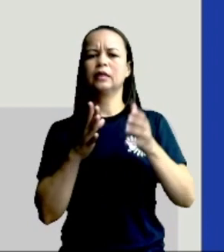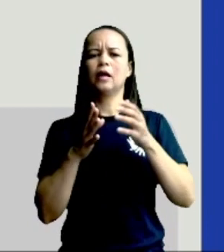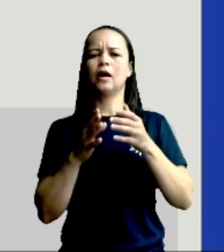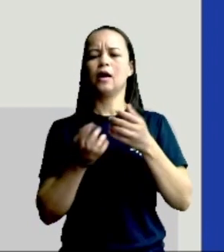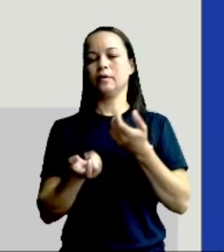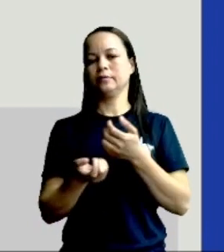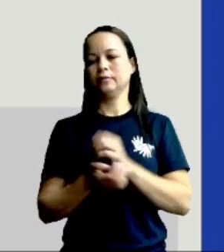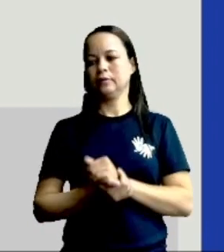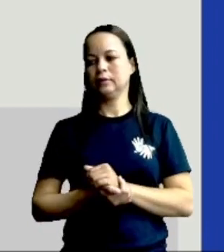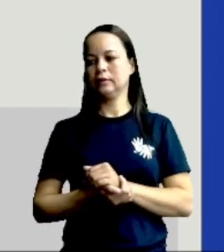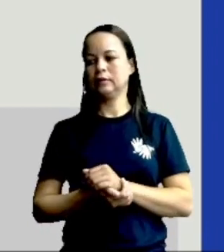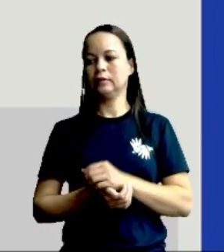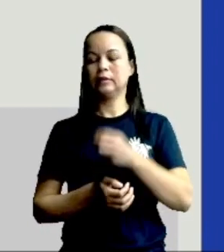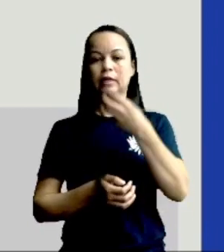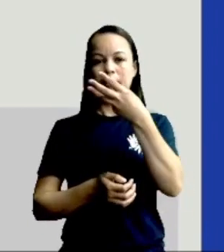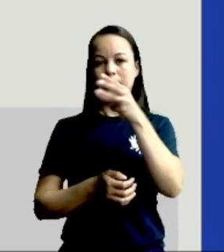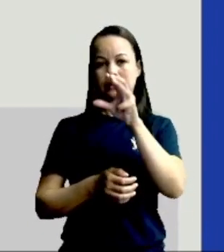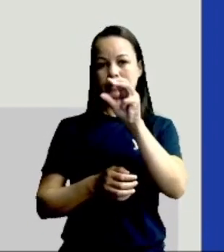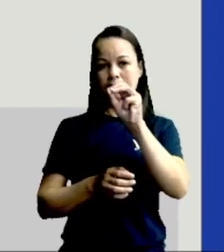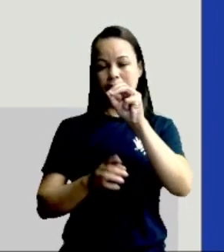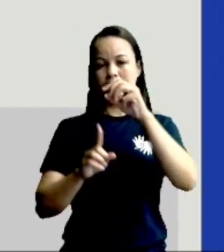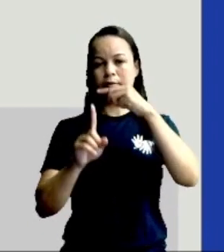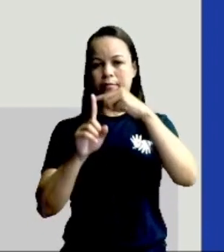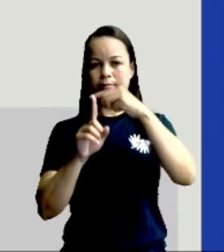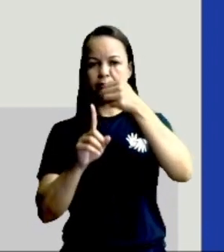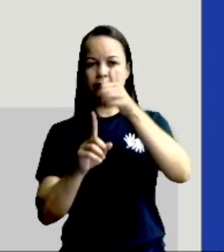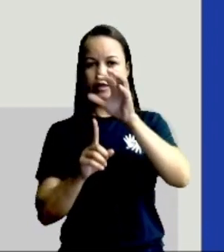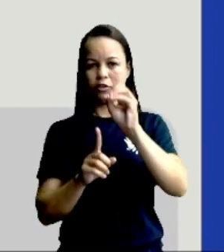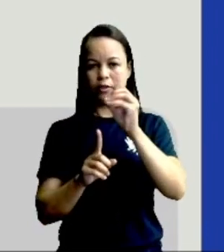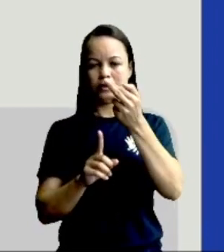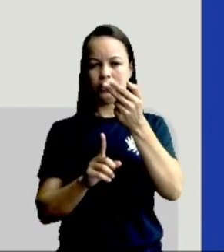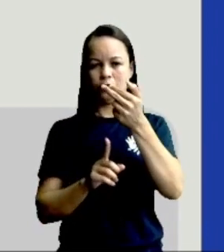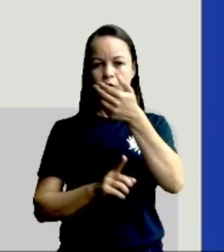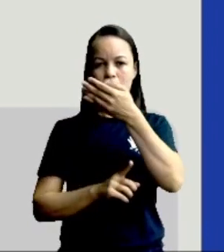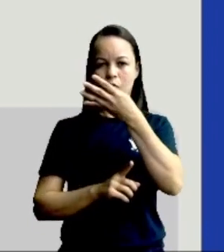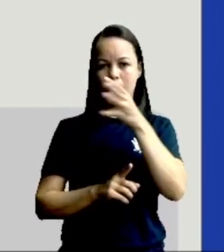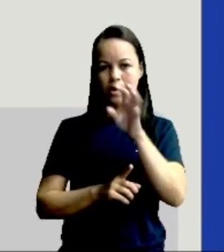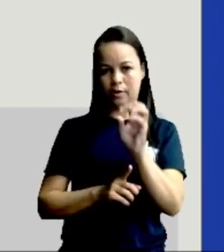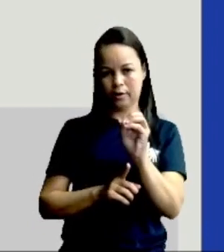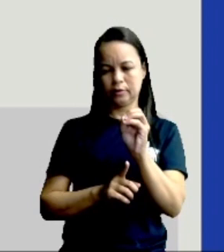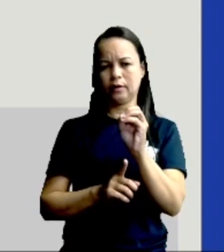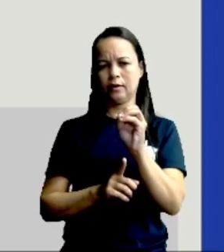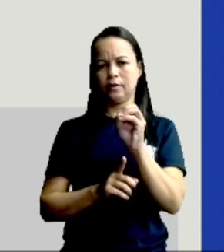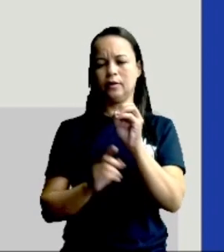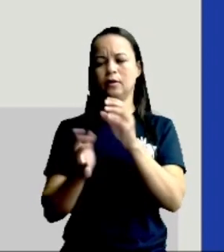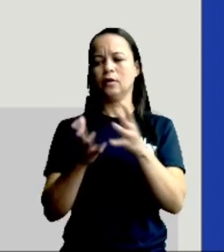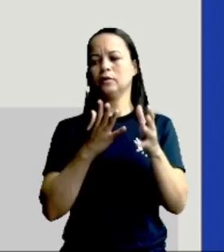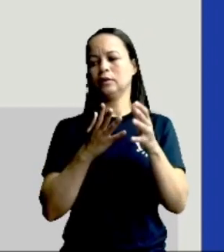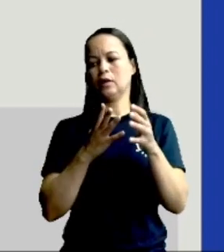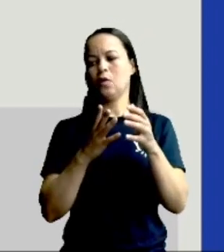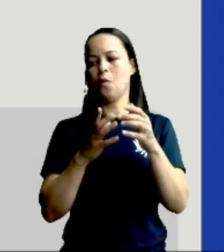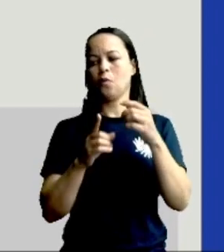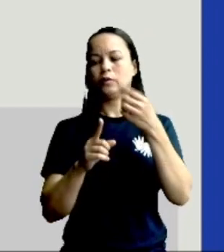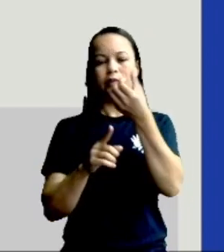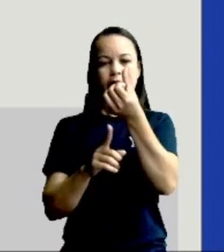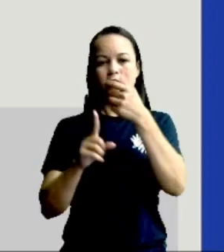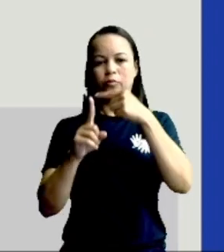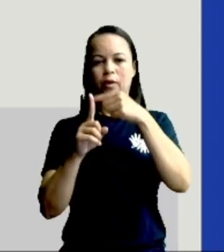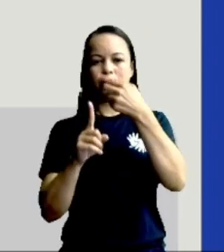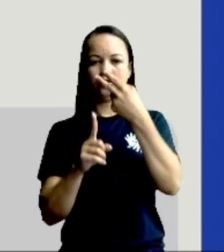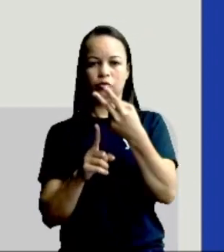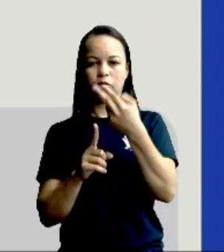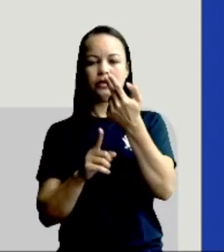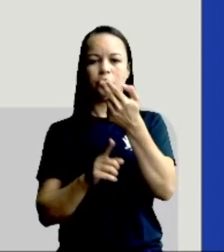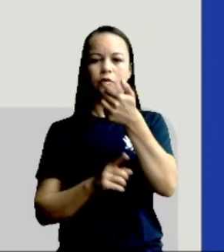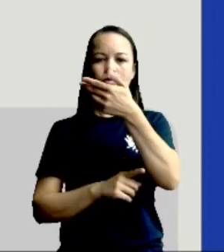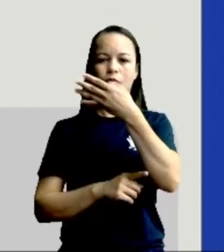dezenas? 30 mais 10, 40. Somando agora o 6 e o 2, vai dar 8, 48. Beleza? Vamos